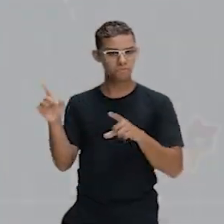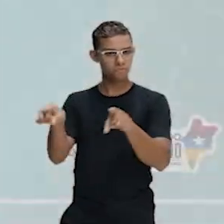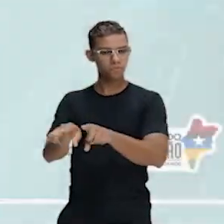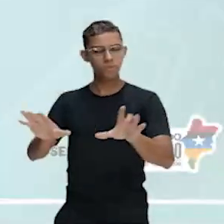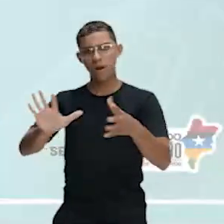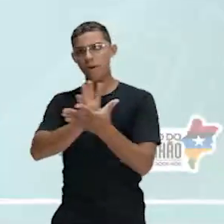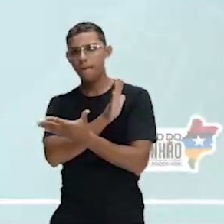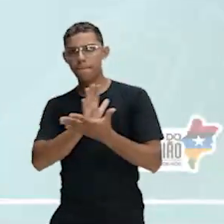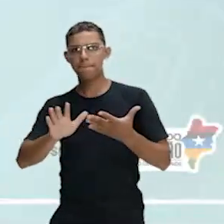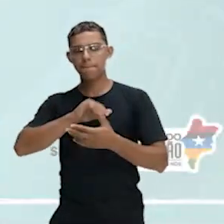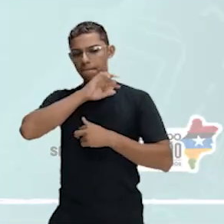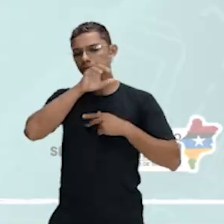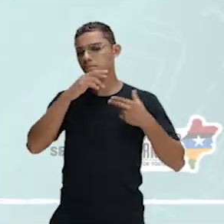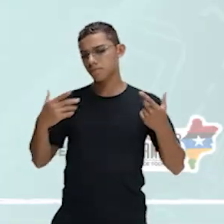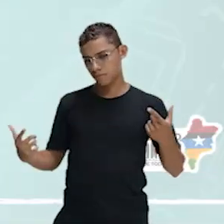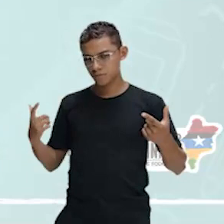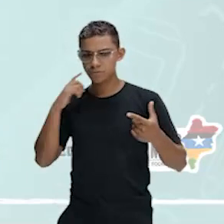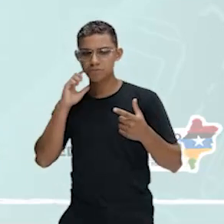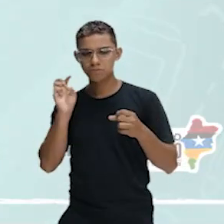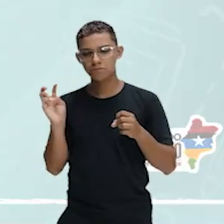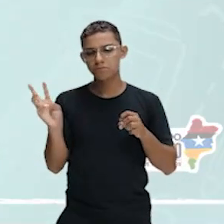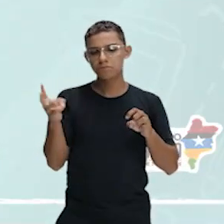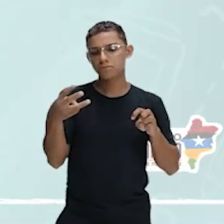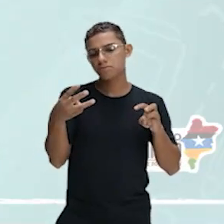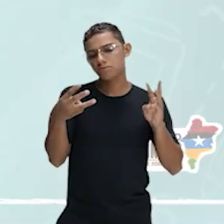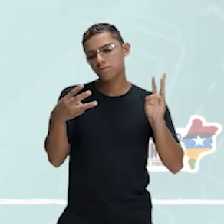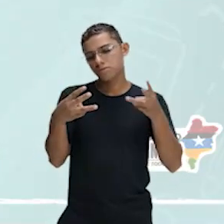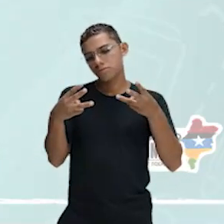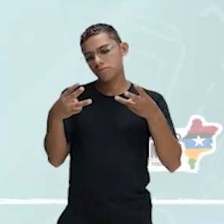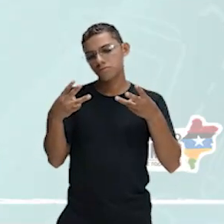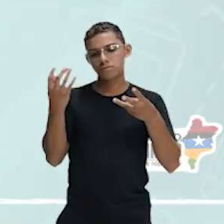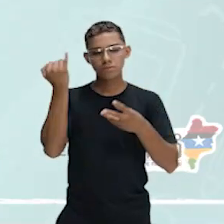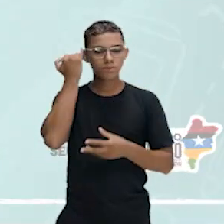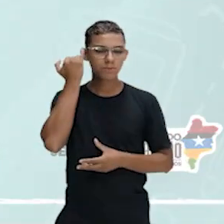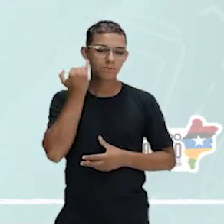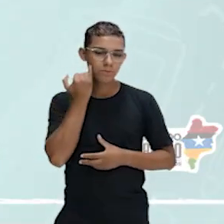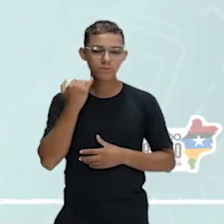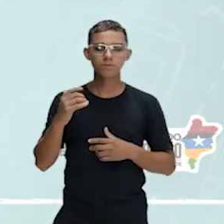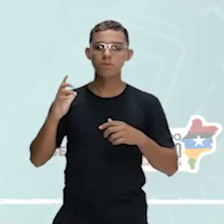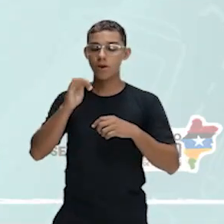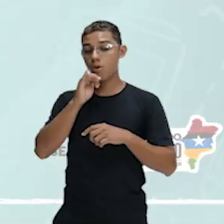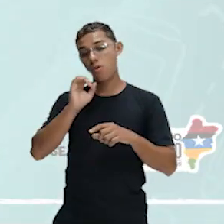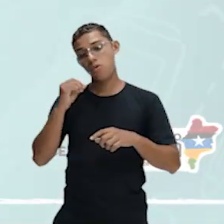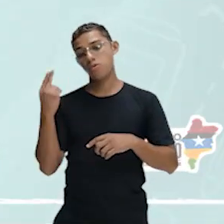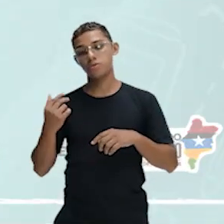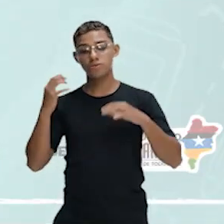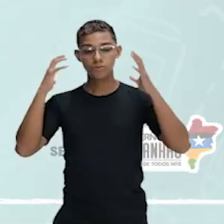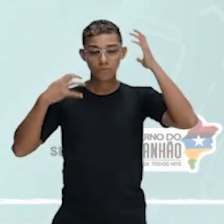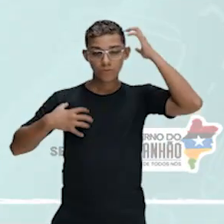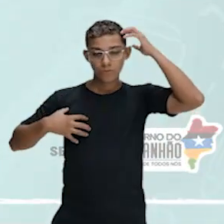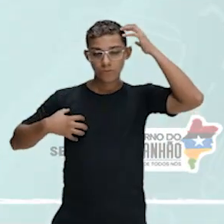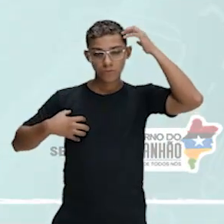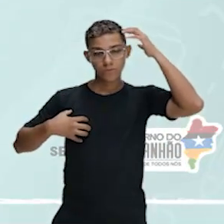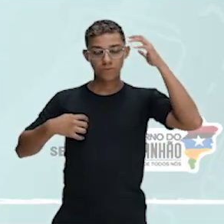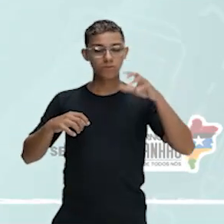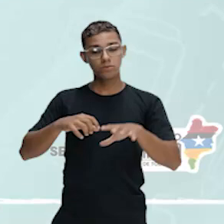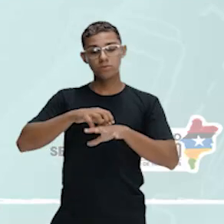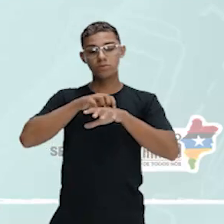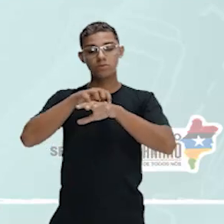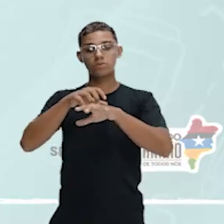algumas espécies como a preguiça real, o macaco-aranha ou o cuatá, que pertence ao